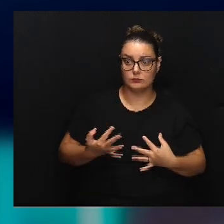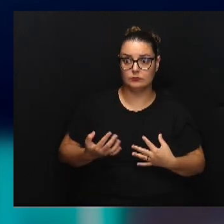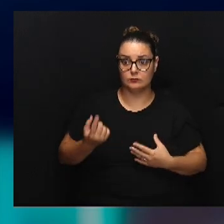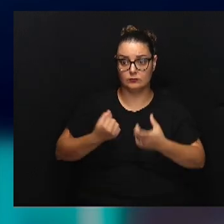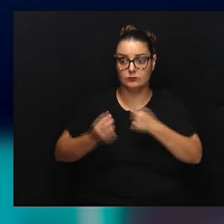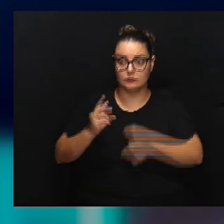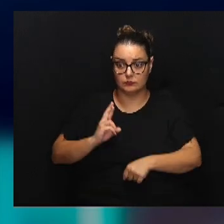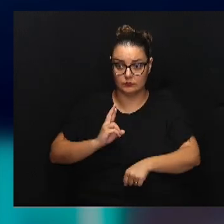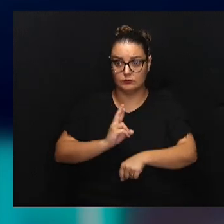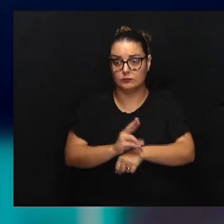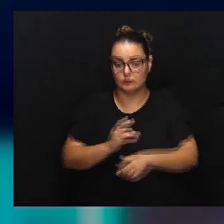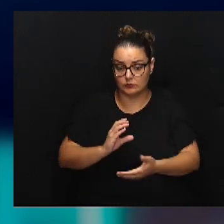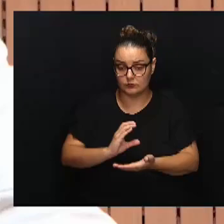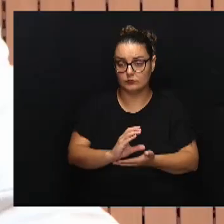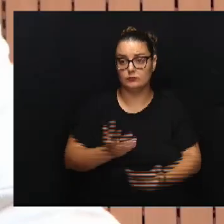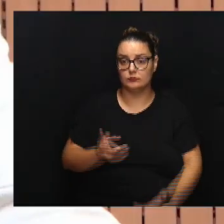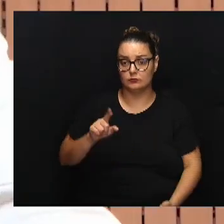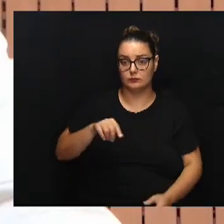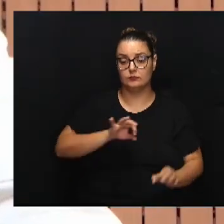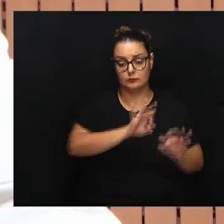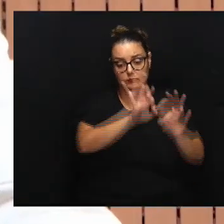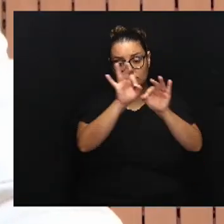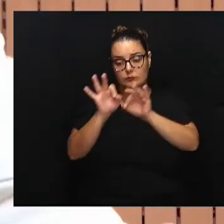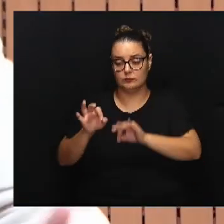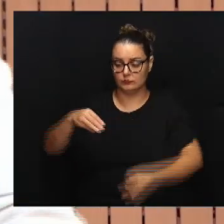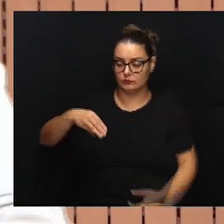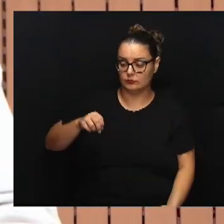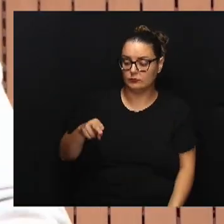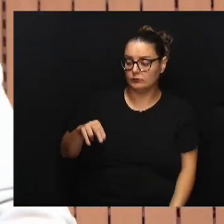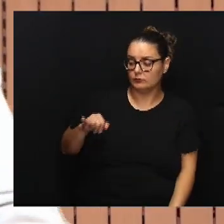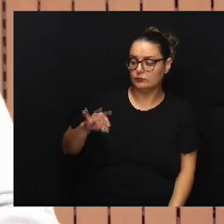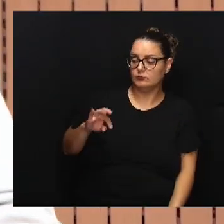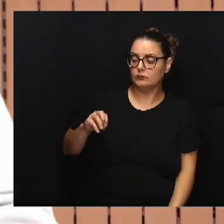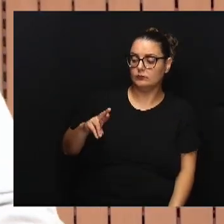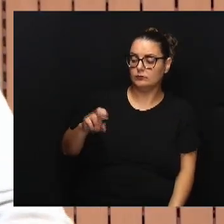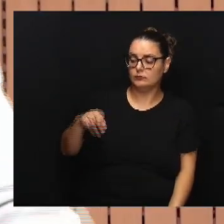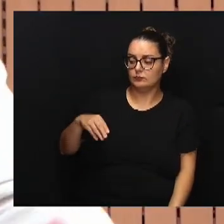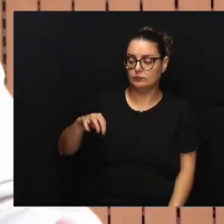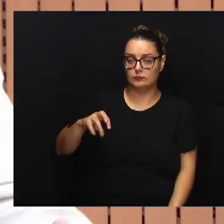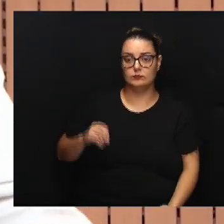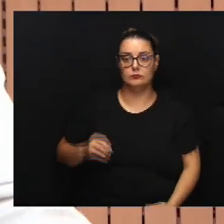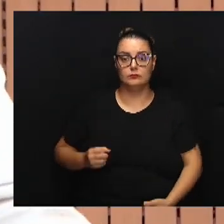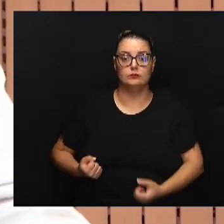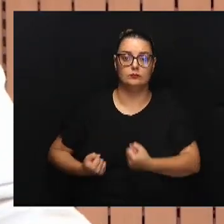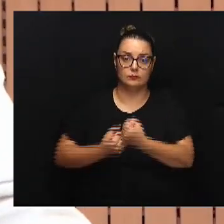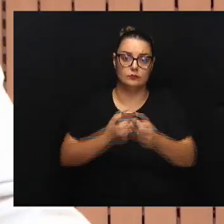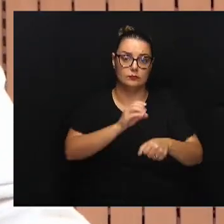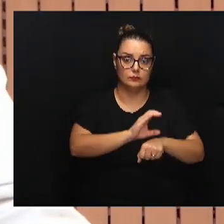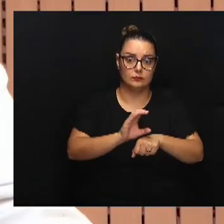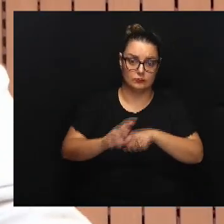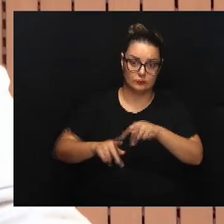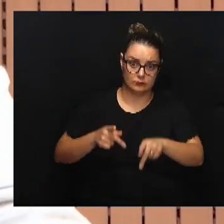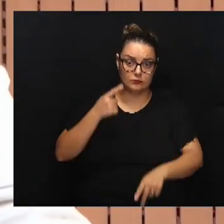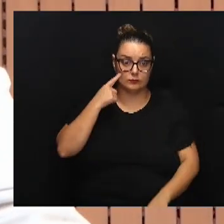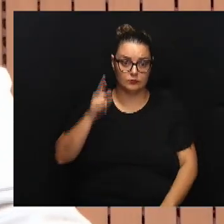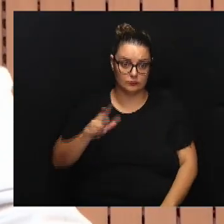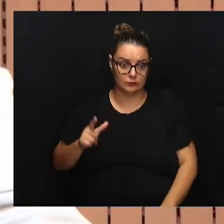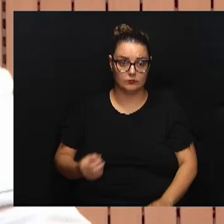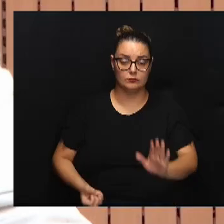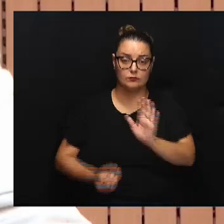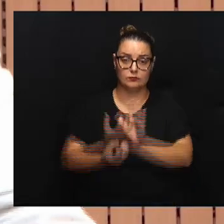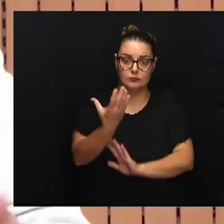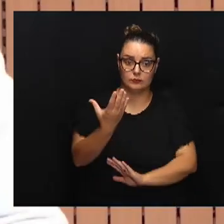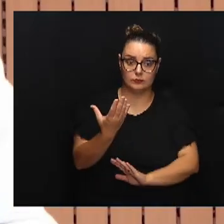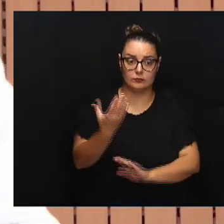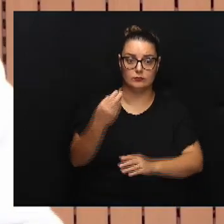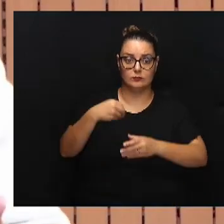indo. Um deles é o monitoramento. Nós estamos falando de apoiar cursinhos populares, obviamente nós estamos criando